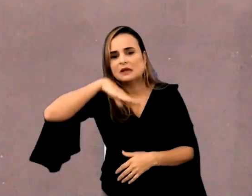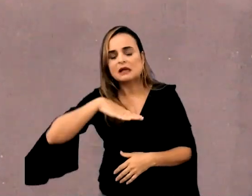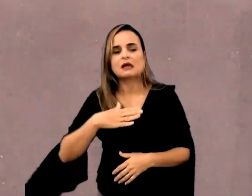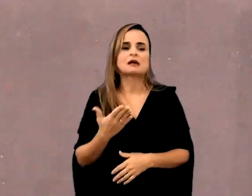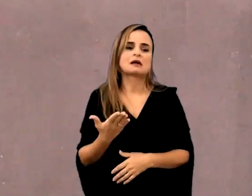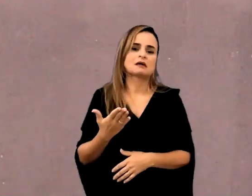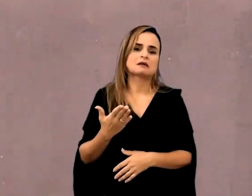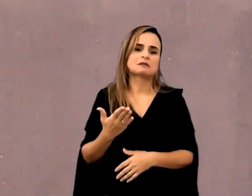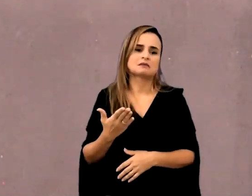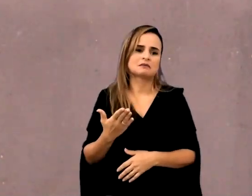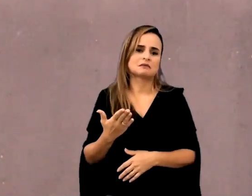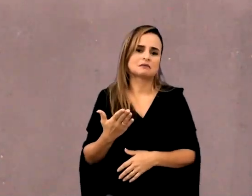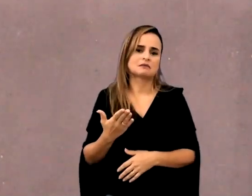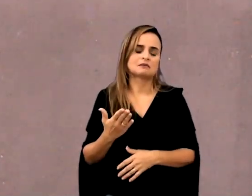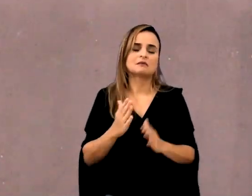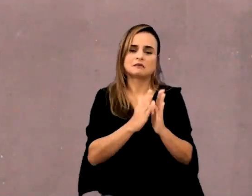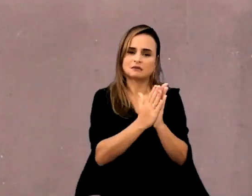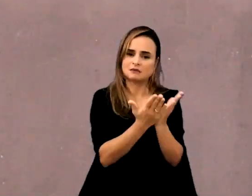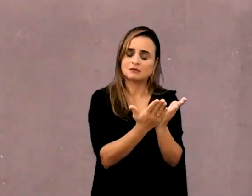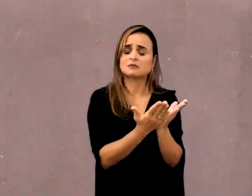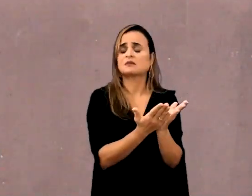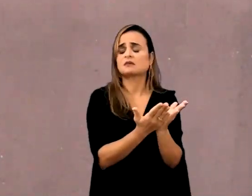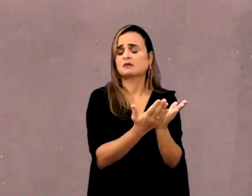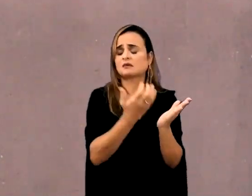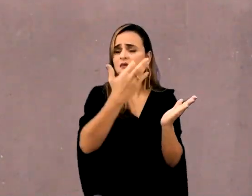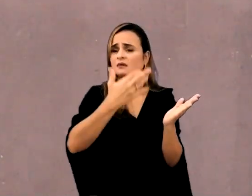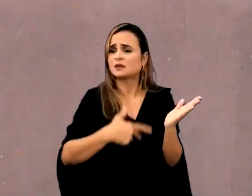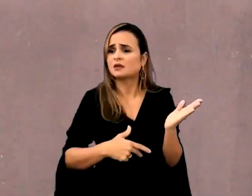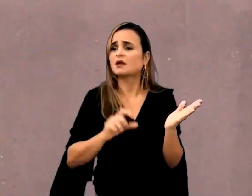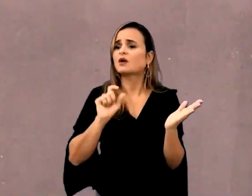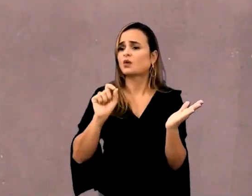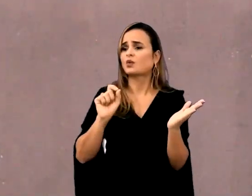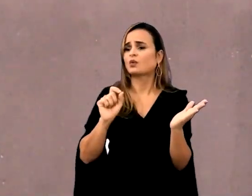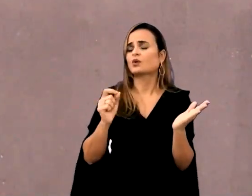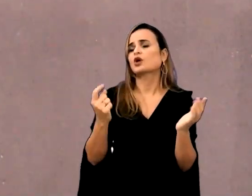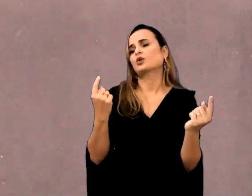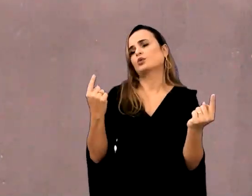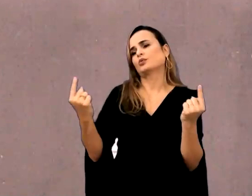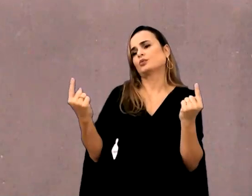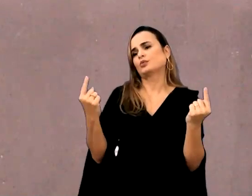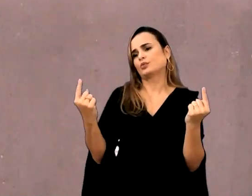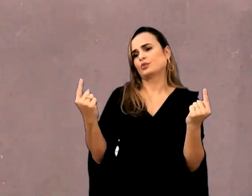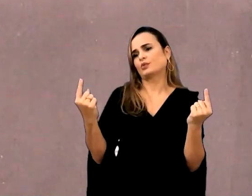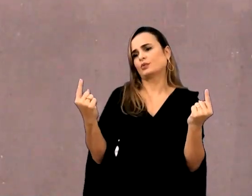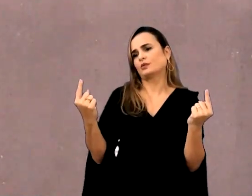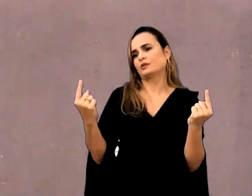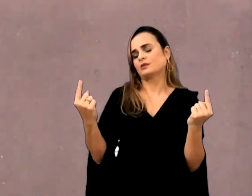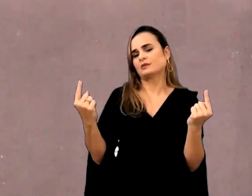E a Bíblia diz claramente, só há 2 caminhos.